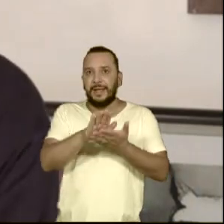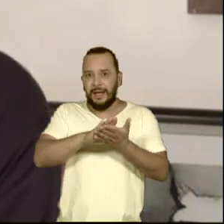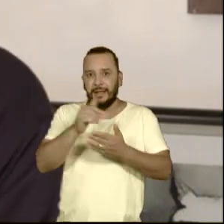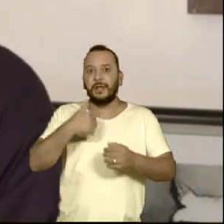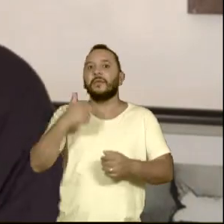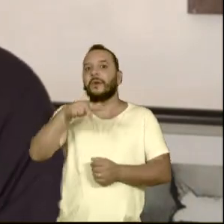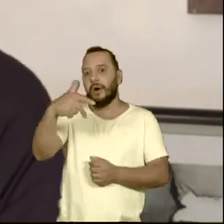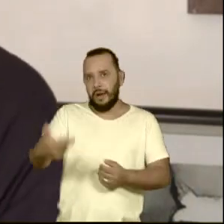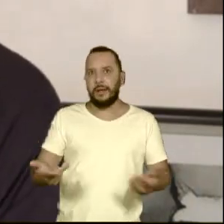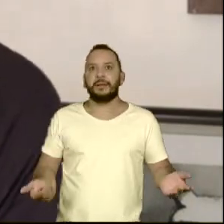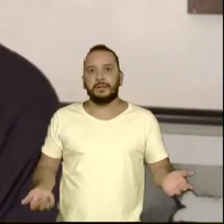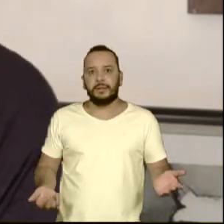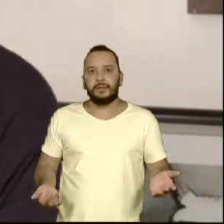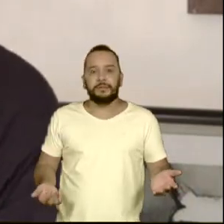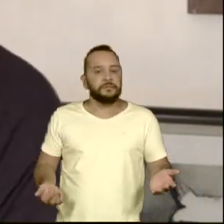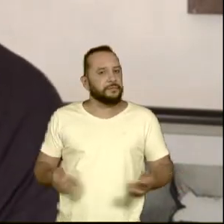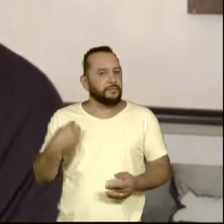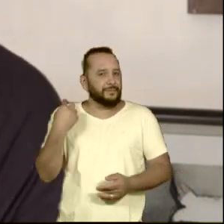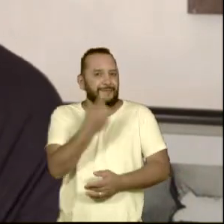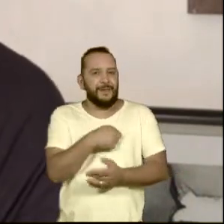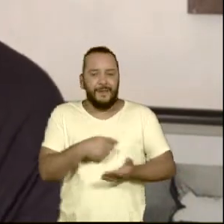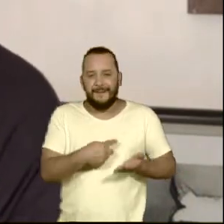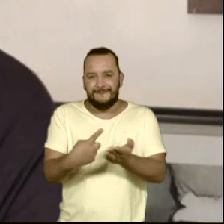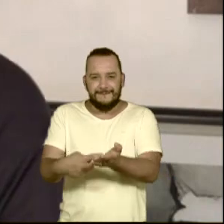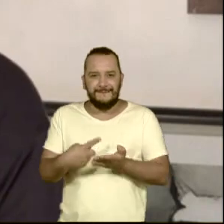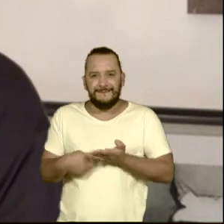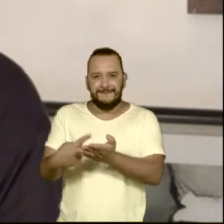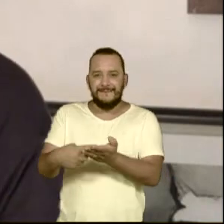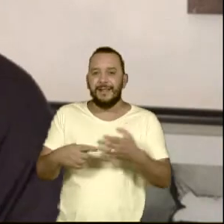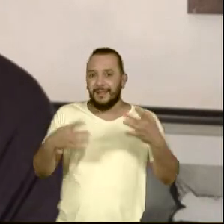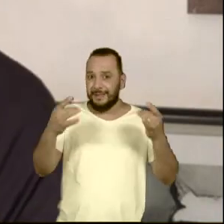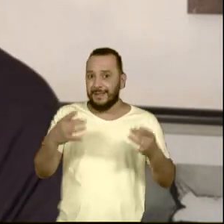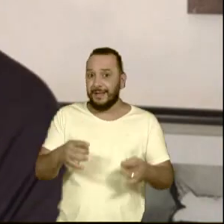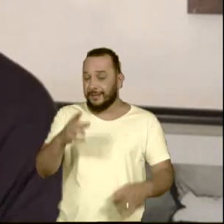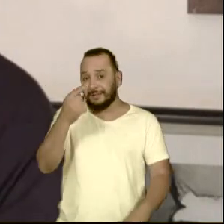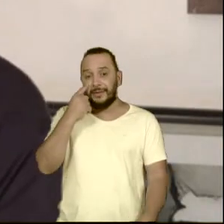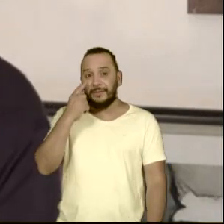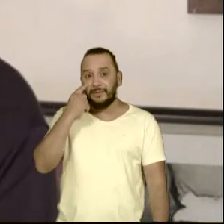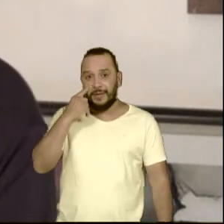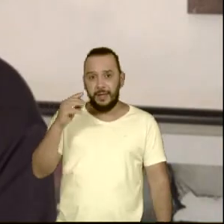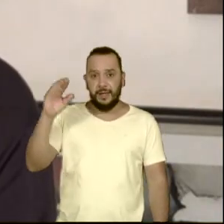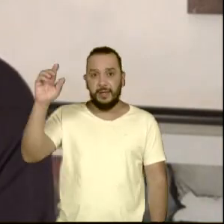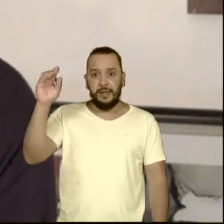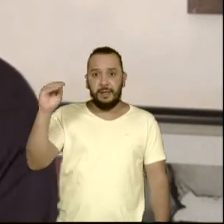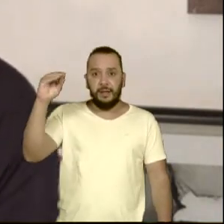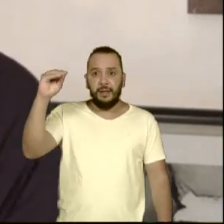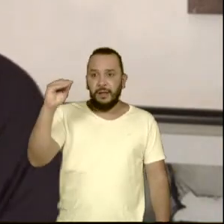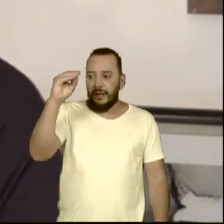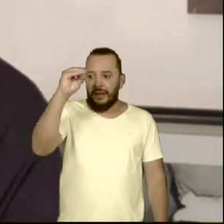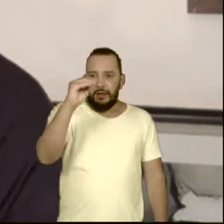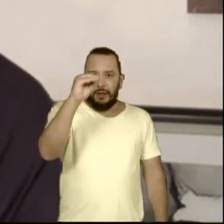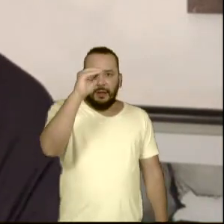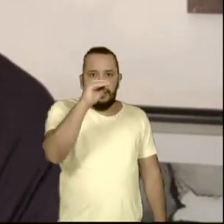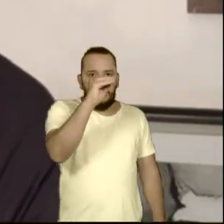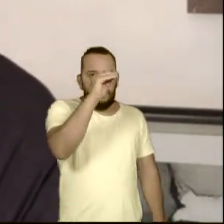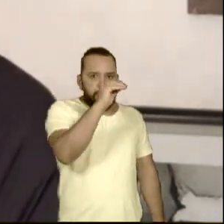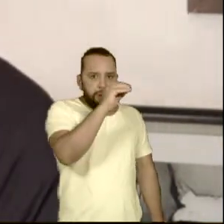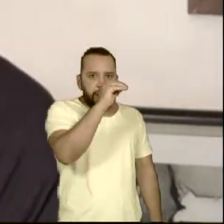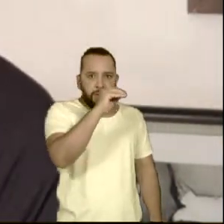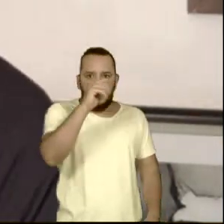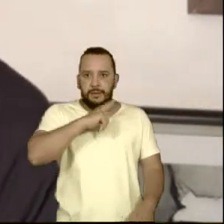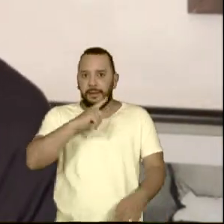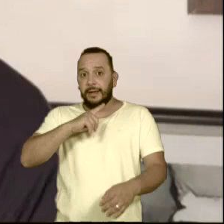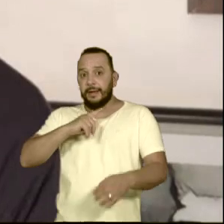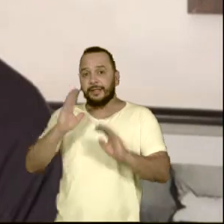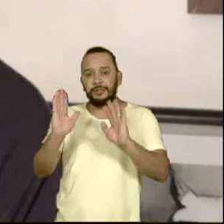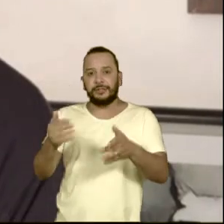cair. Então, são coisas que a gente nem imagina. Quando você encontra o Garibaldo andando, caminhando em cena, você vai notar que geralmente é plano geral. Porque